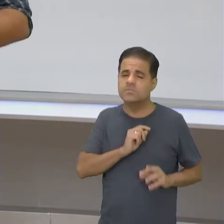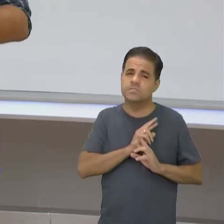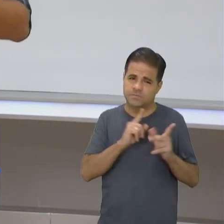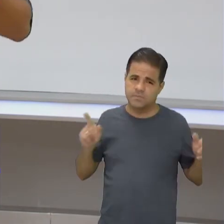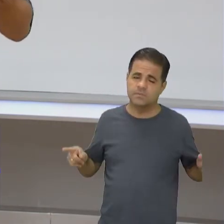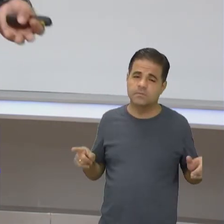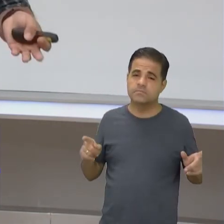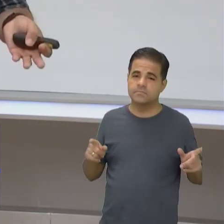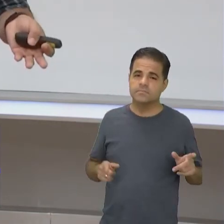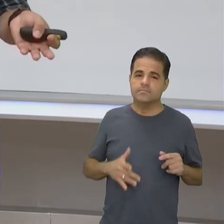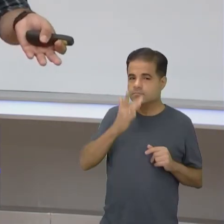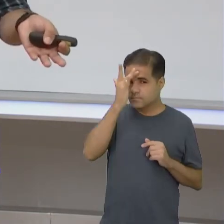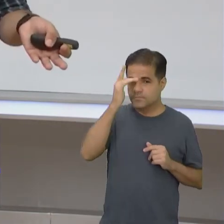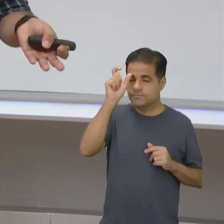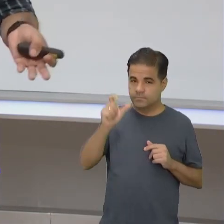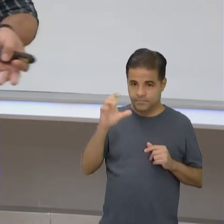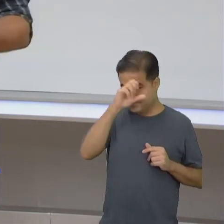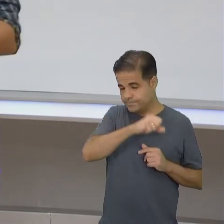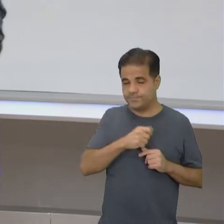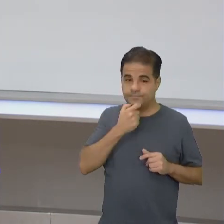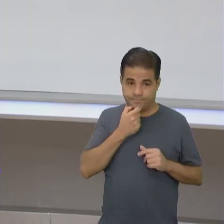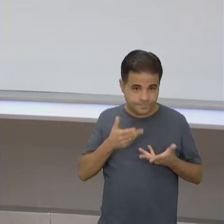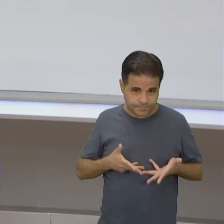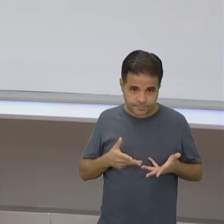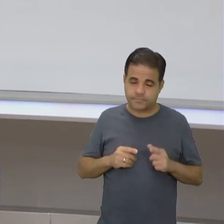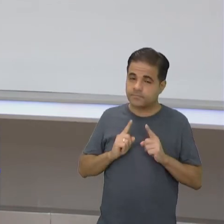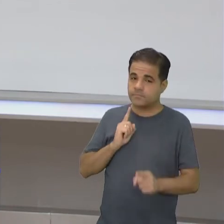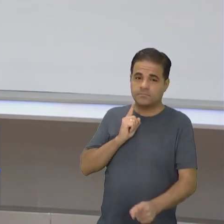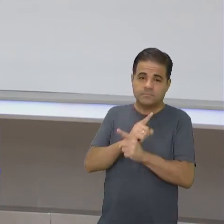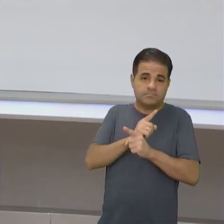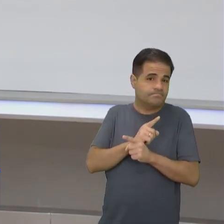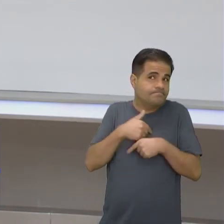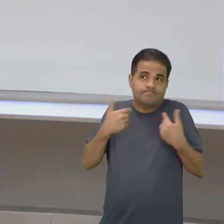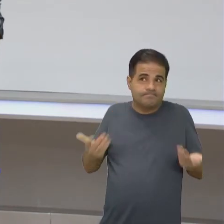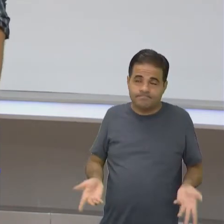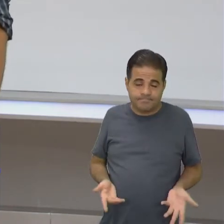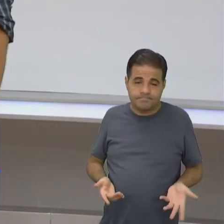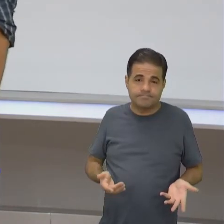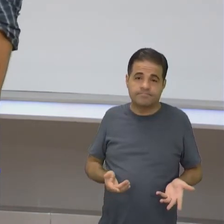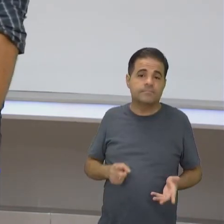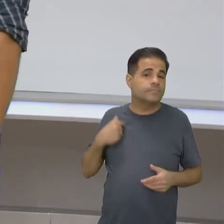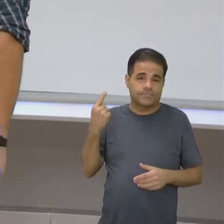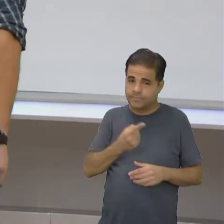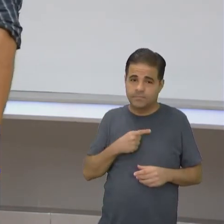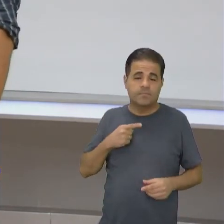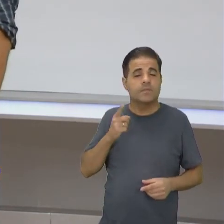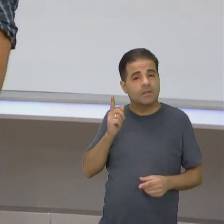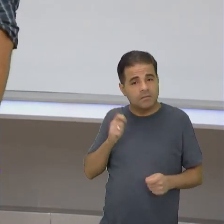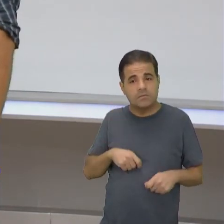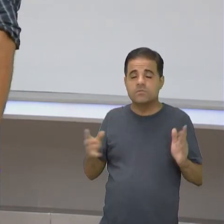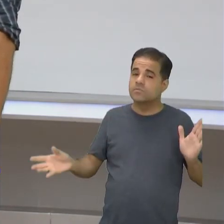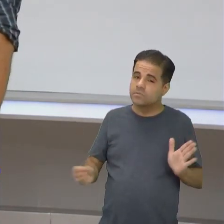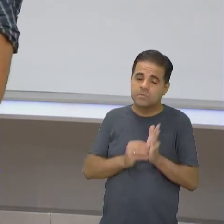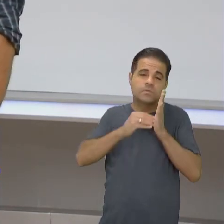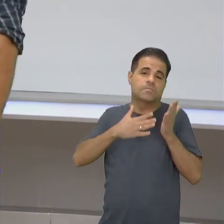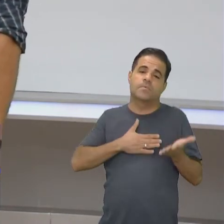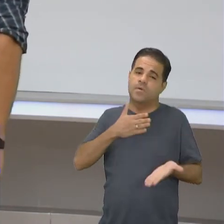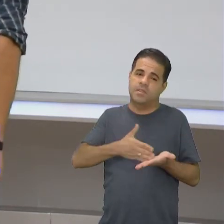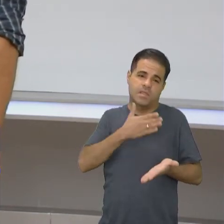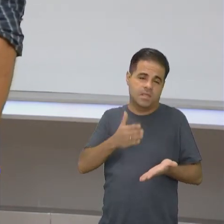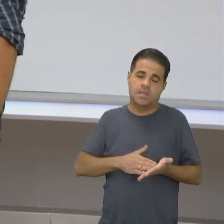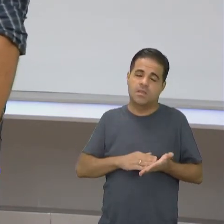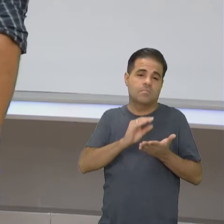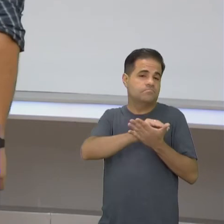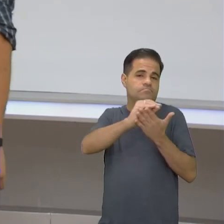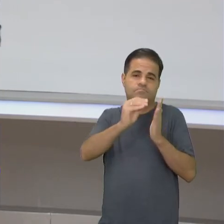diferentes, para alguém que está aprendendo inglês agora, e que você encontraria nessas manchetes, e eu colocaria no meu caderninho, claro, em ordem